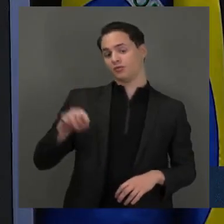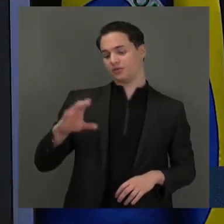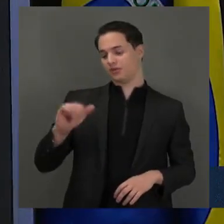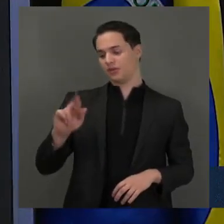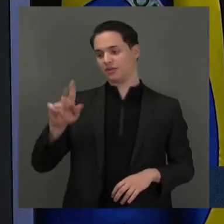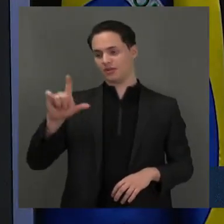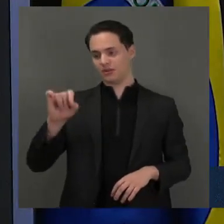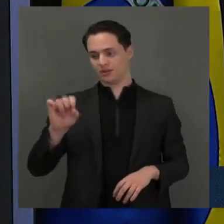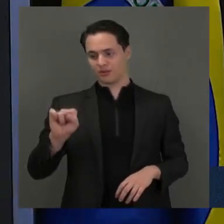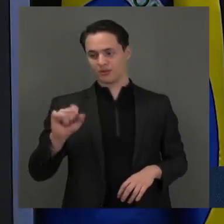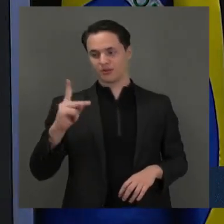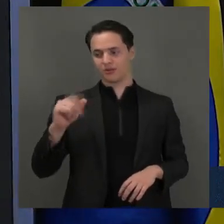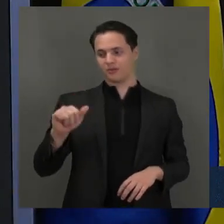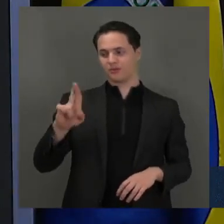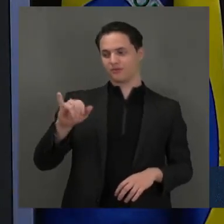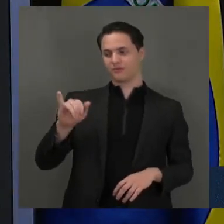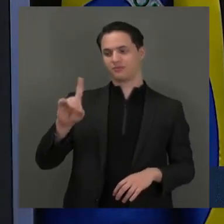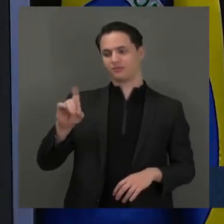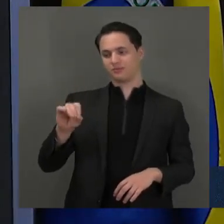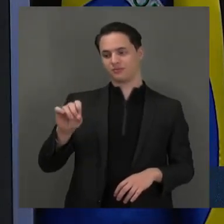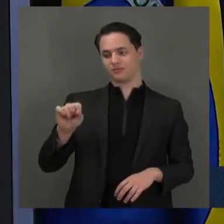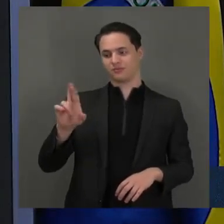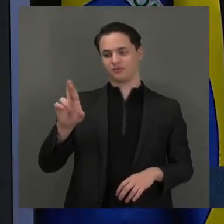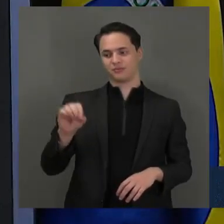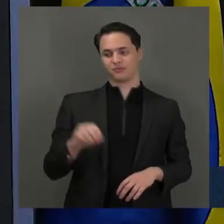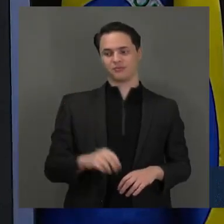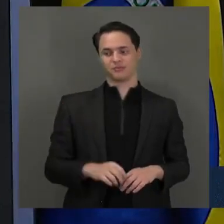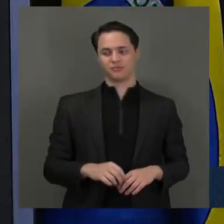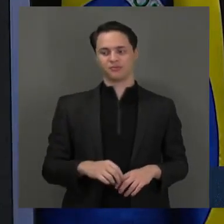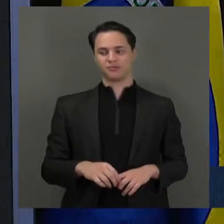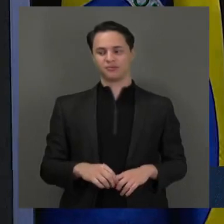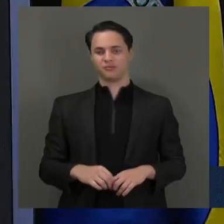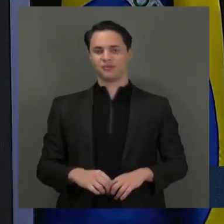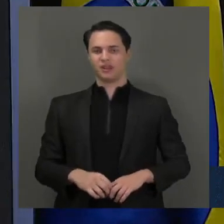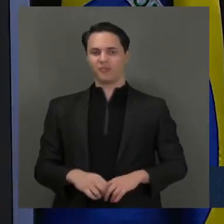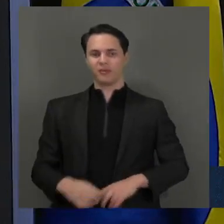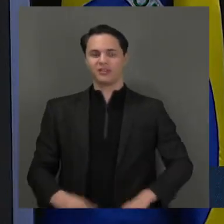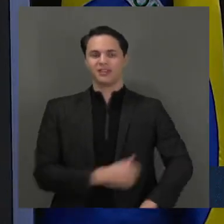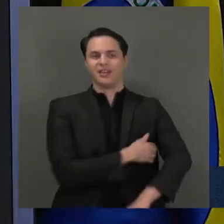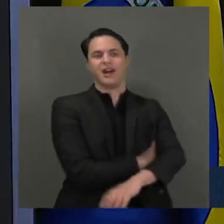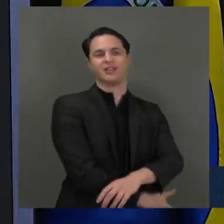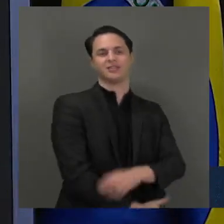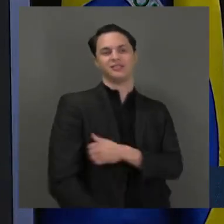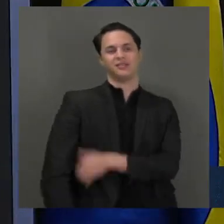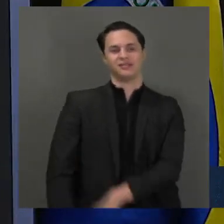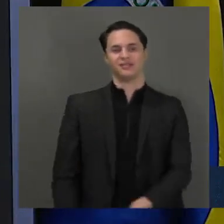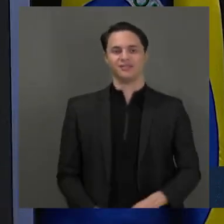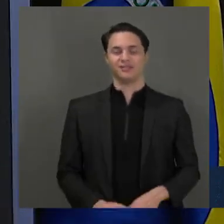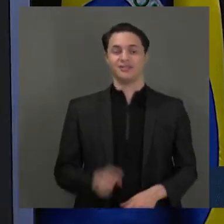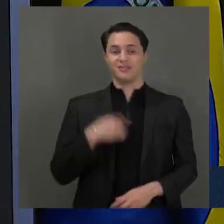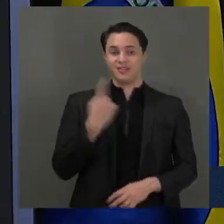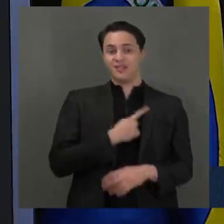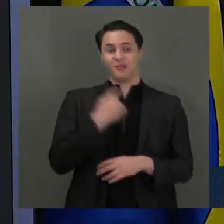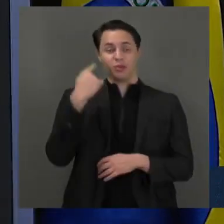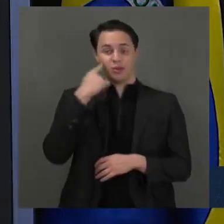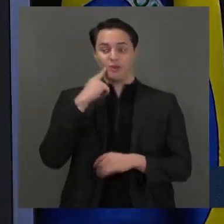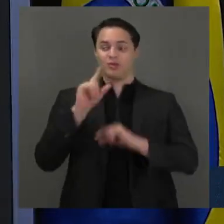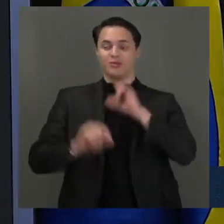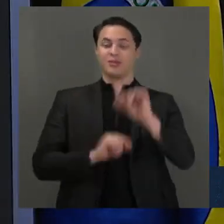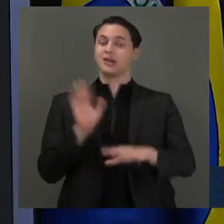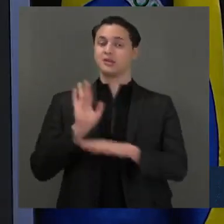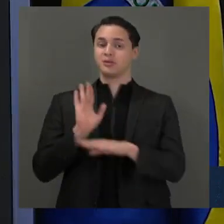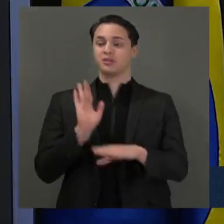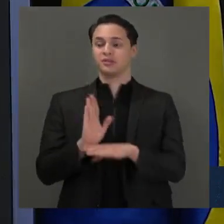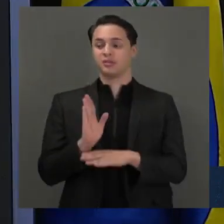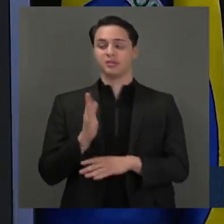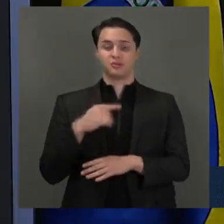Polidoro, além do Luiz Eduardo Rangel, brasileiros importantes e que trazem a sua contribuição, trouxeram, enquanto